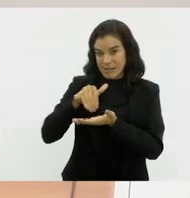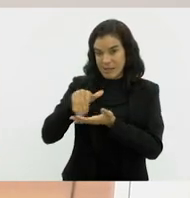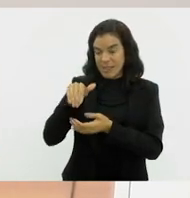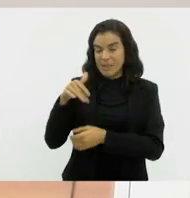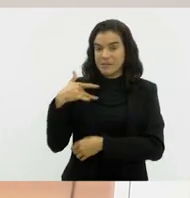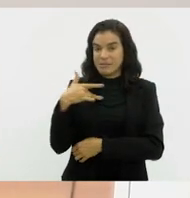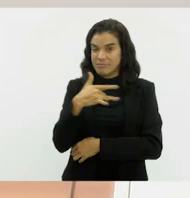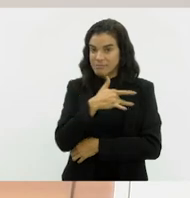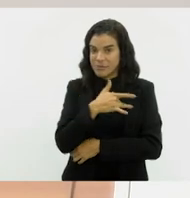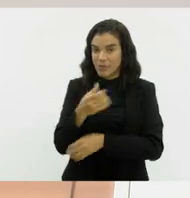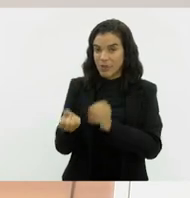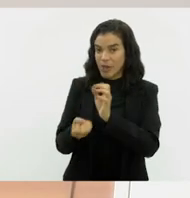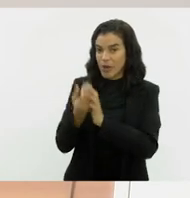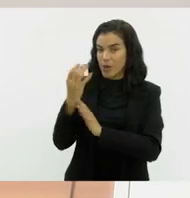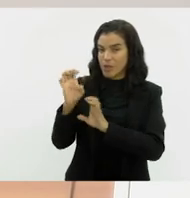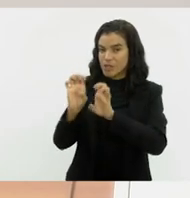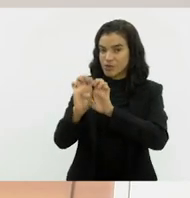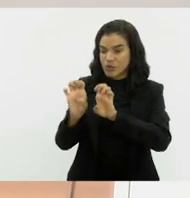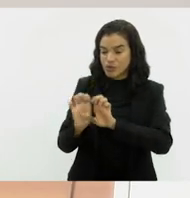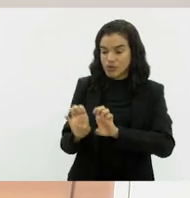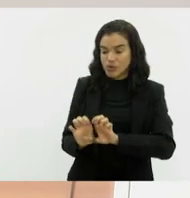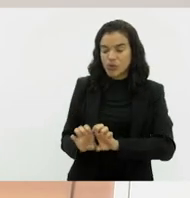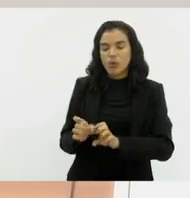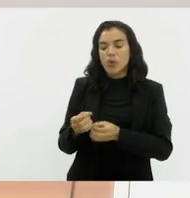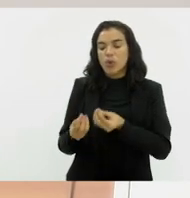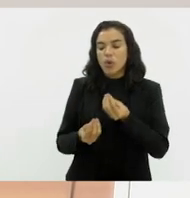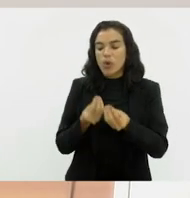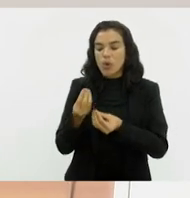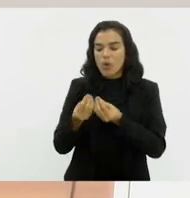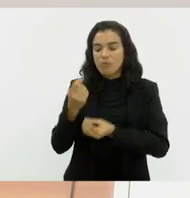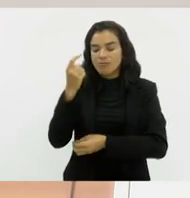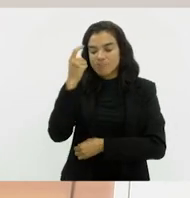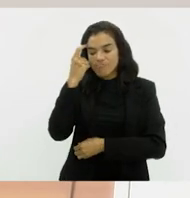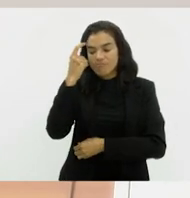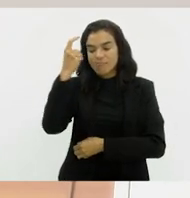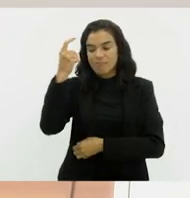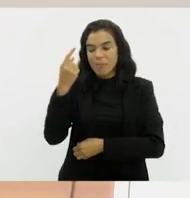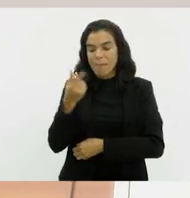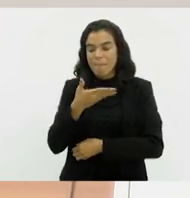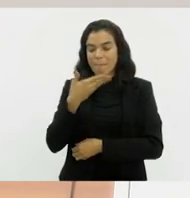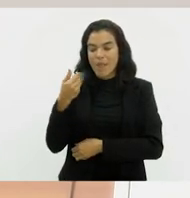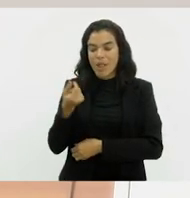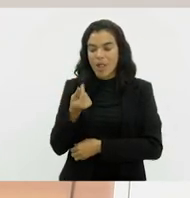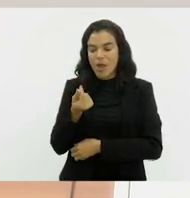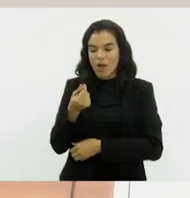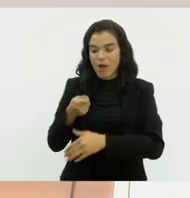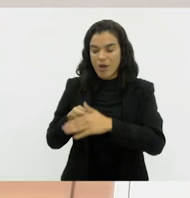lá a estruturação de como achava que era o melhor investimento